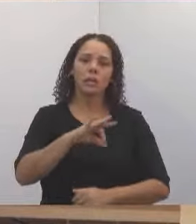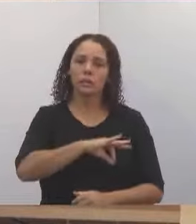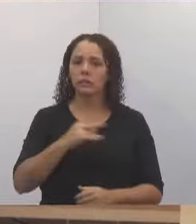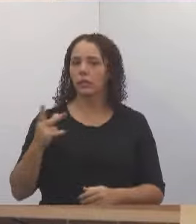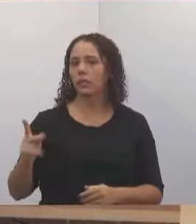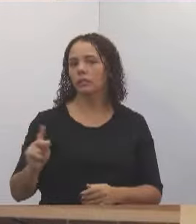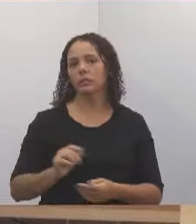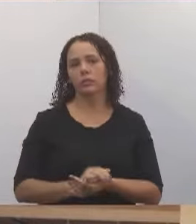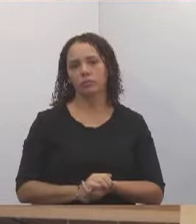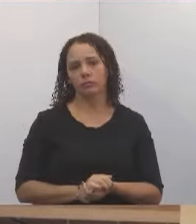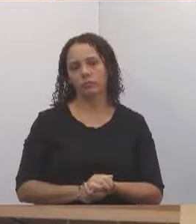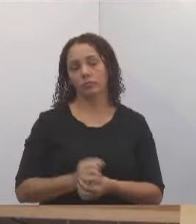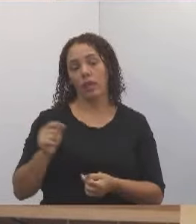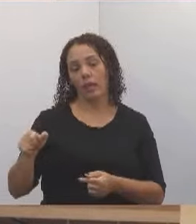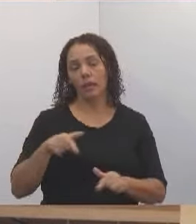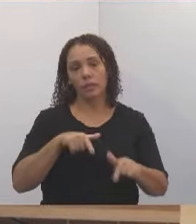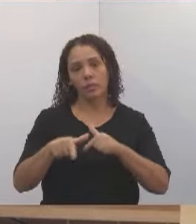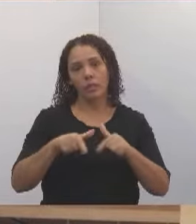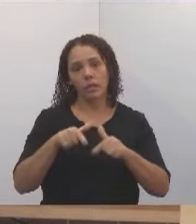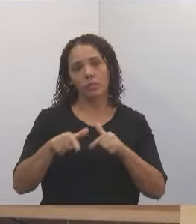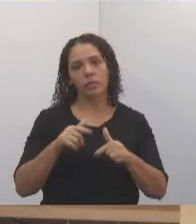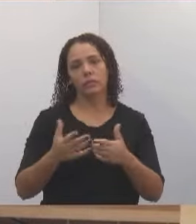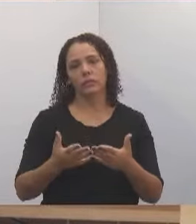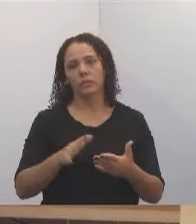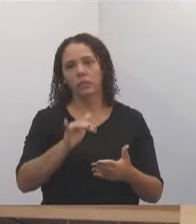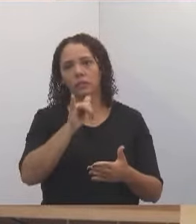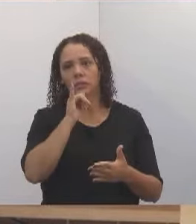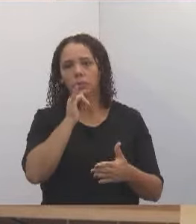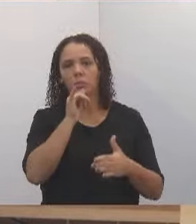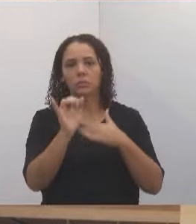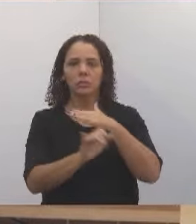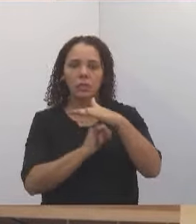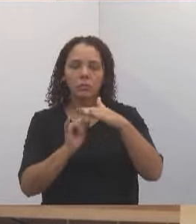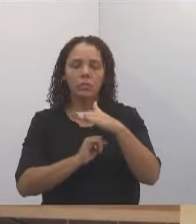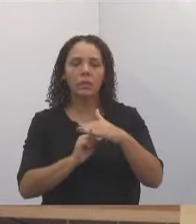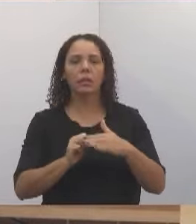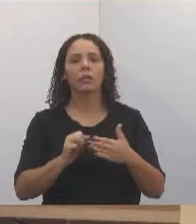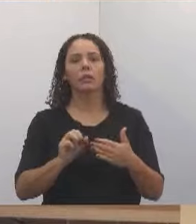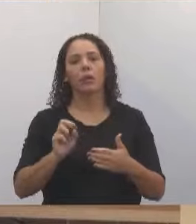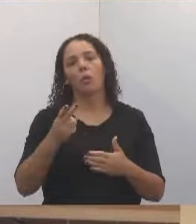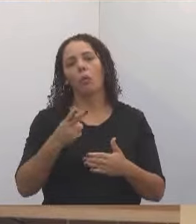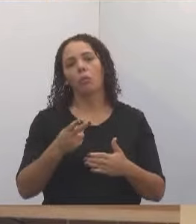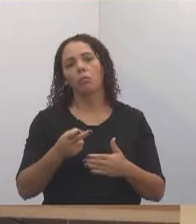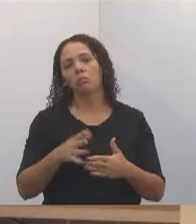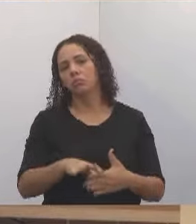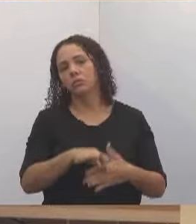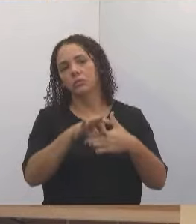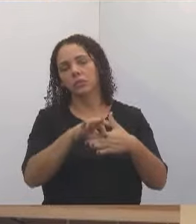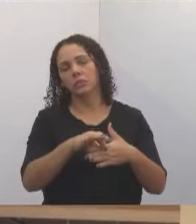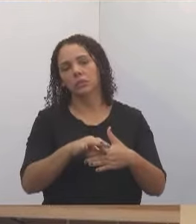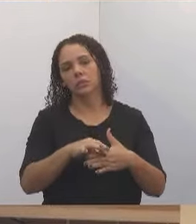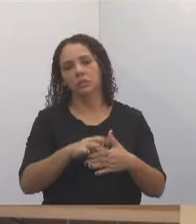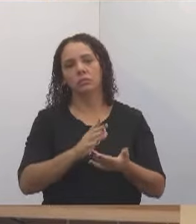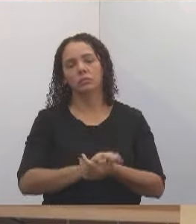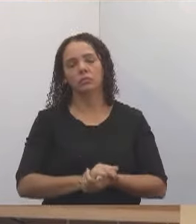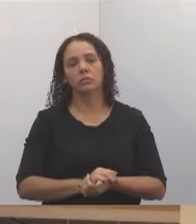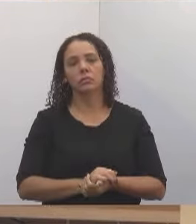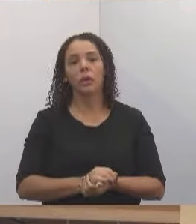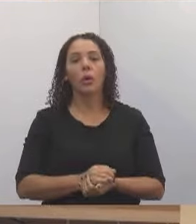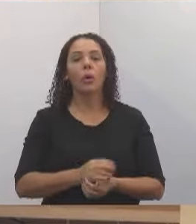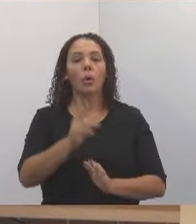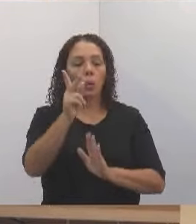que está servindo ali a uma empresa, a alguém. Então, é mais que justo que esse